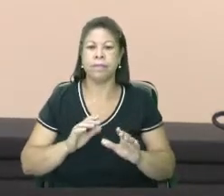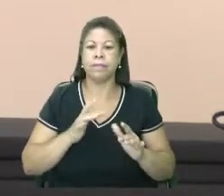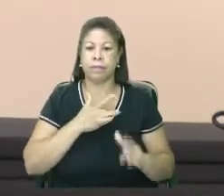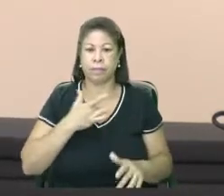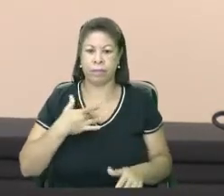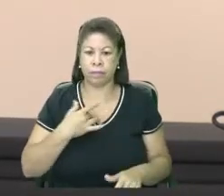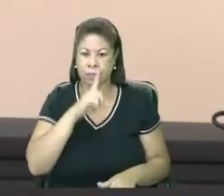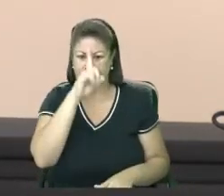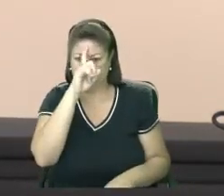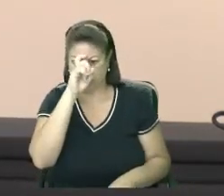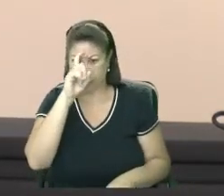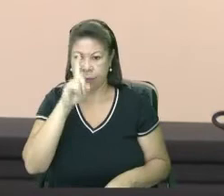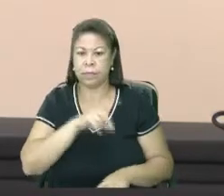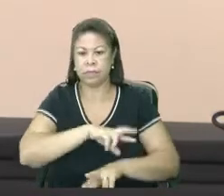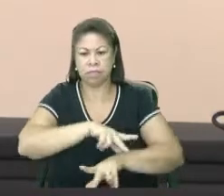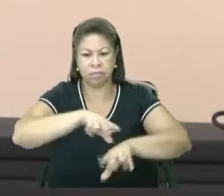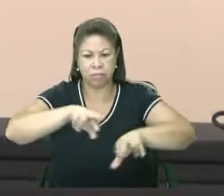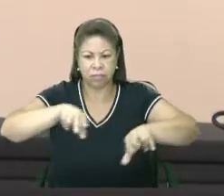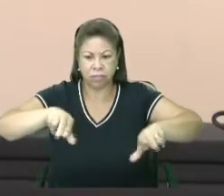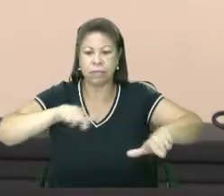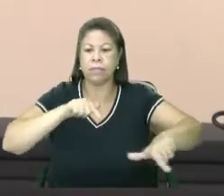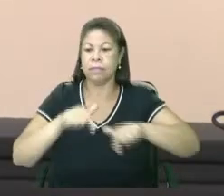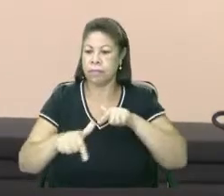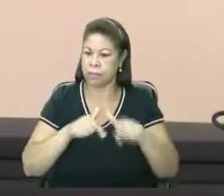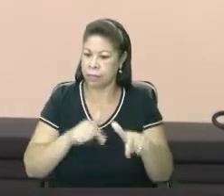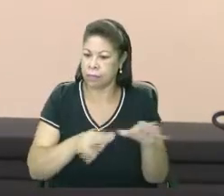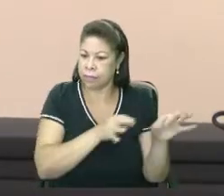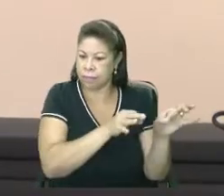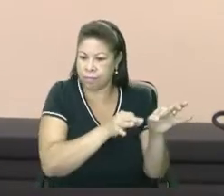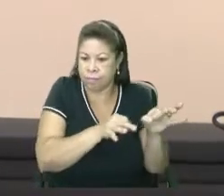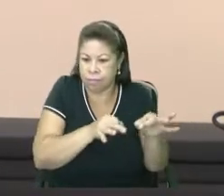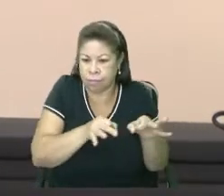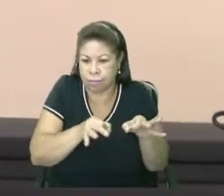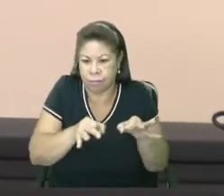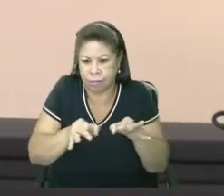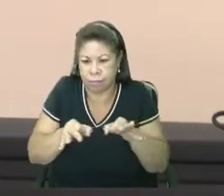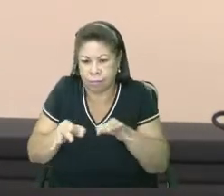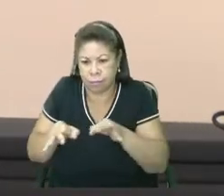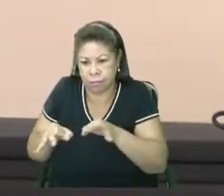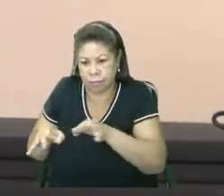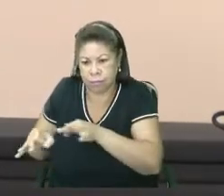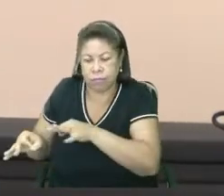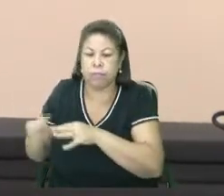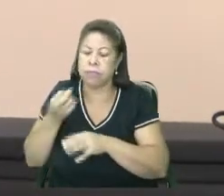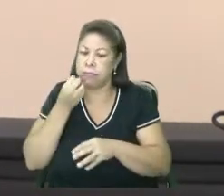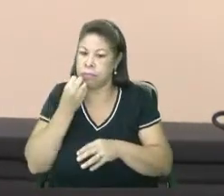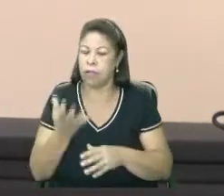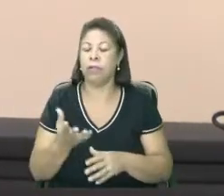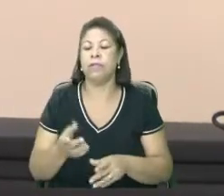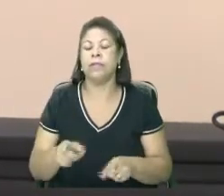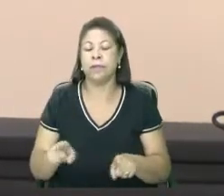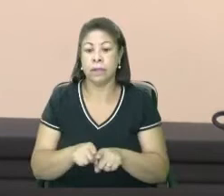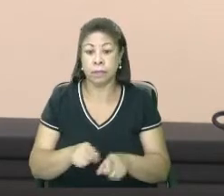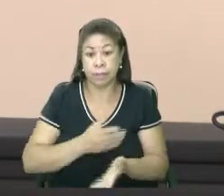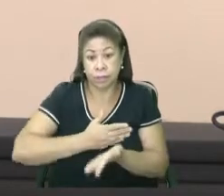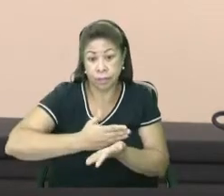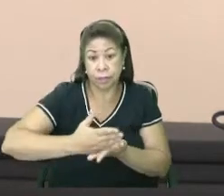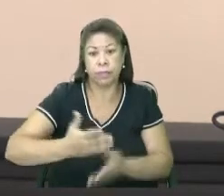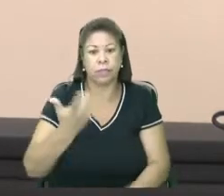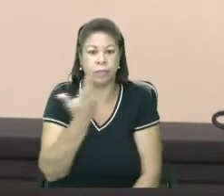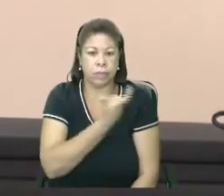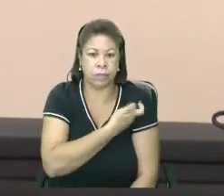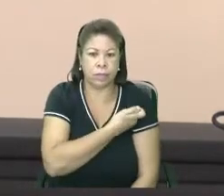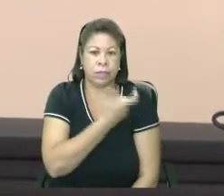áreas praticamente e iniciaram também no ano passado a vacinação, o que tem trazido um resultado